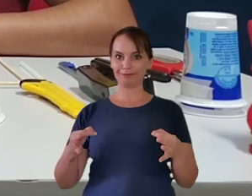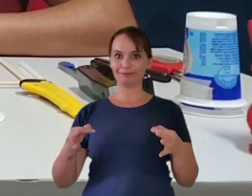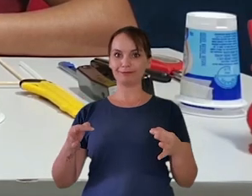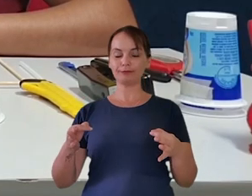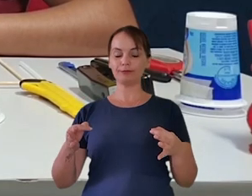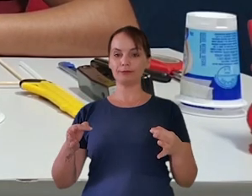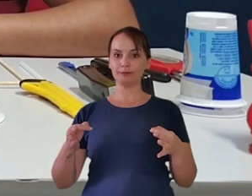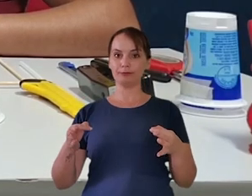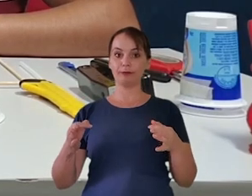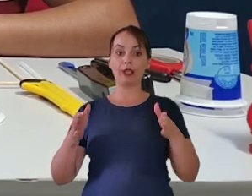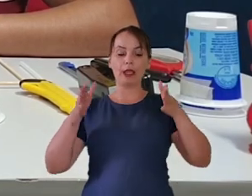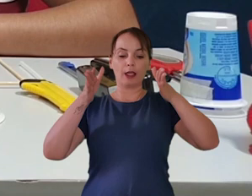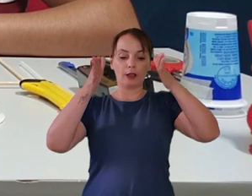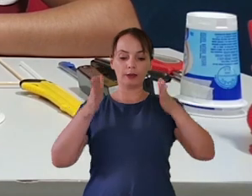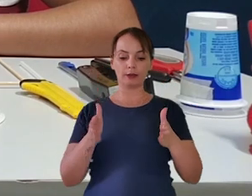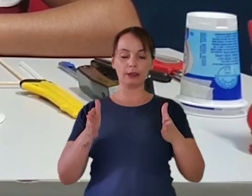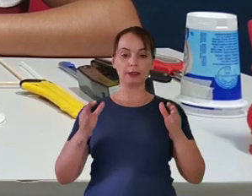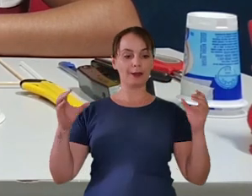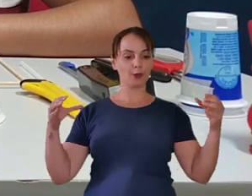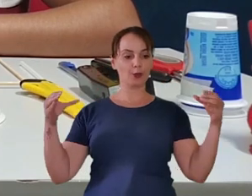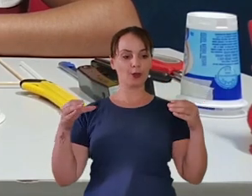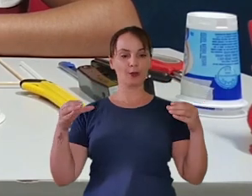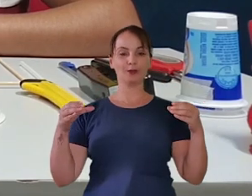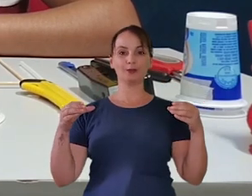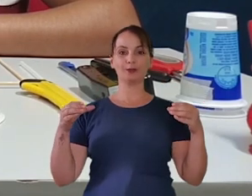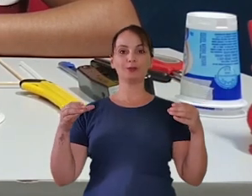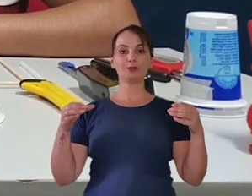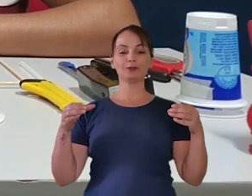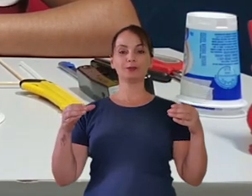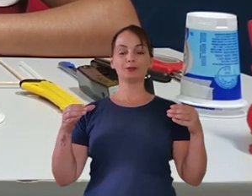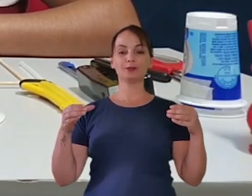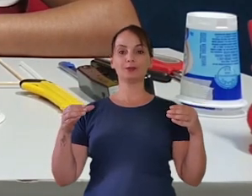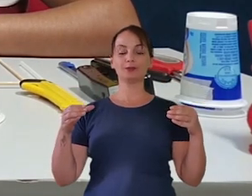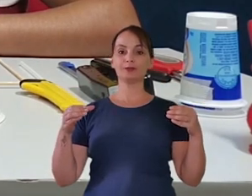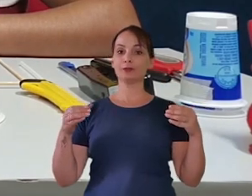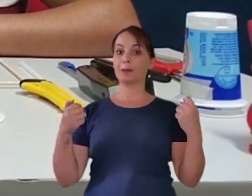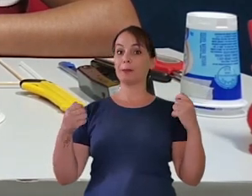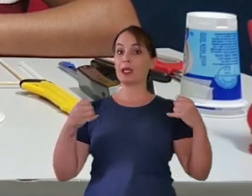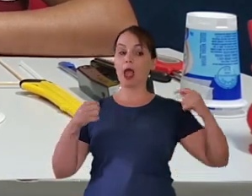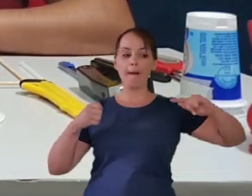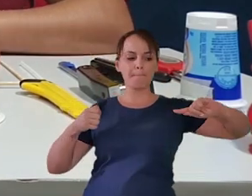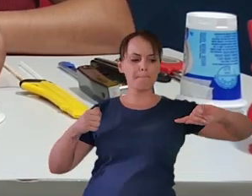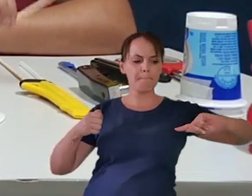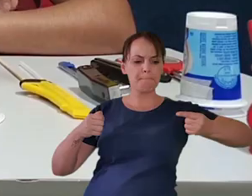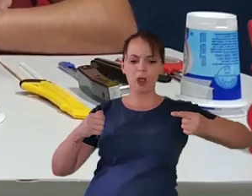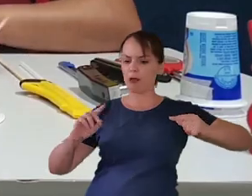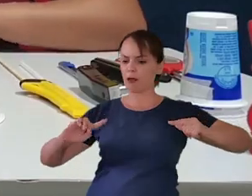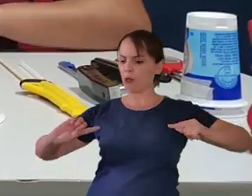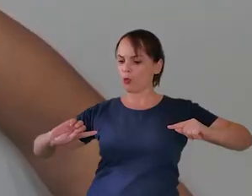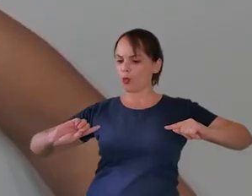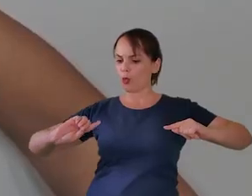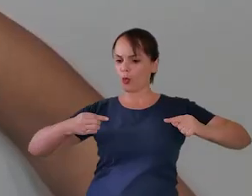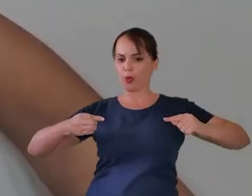aí, nas laterais da janelinha que foi feito, você tem que fazer um furinho por onde vai